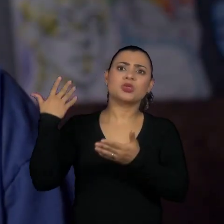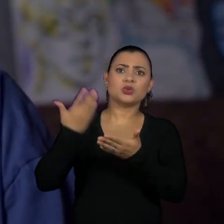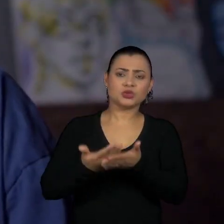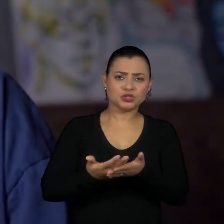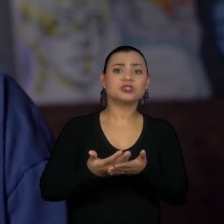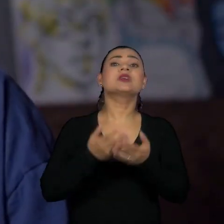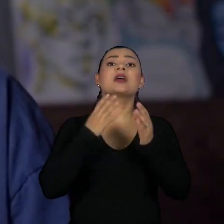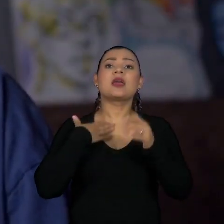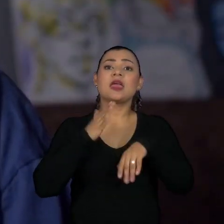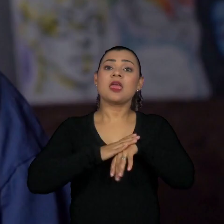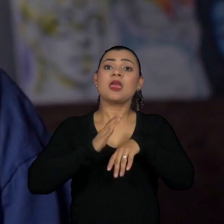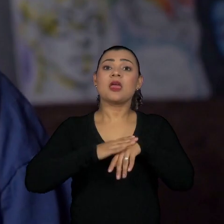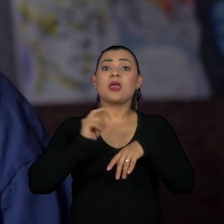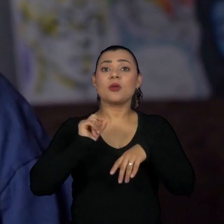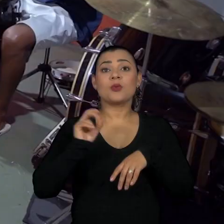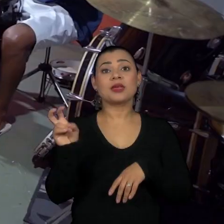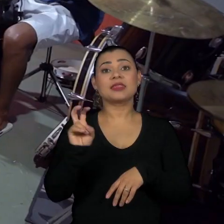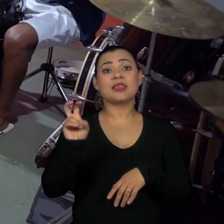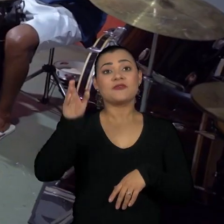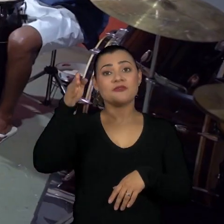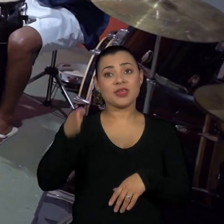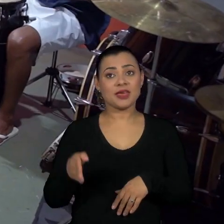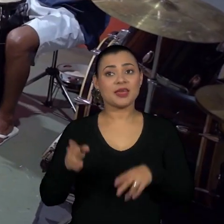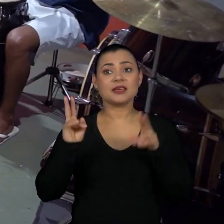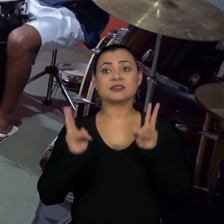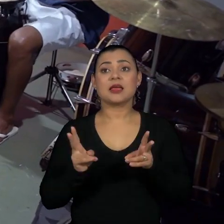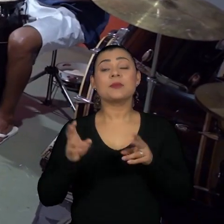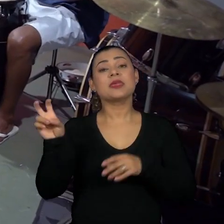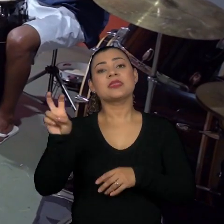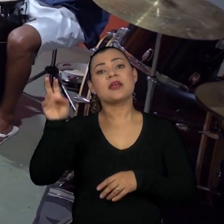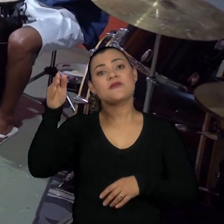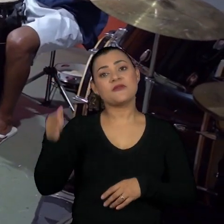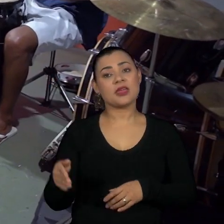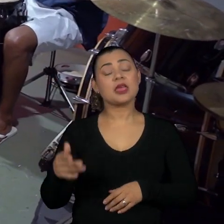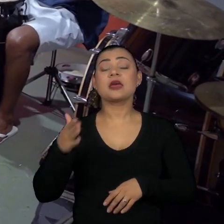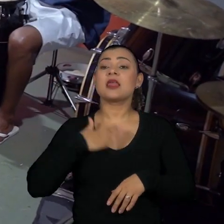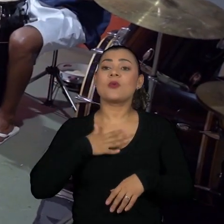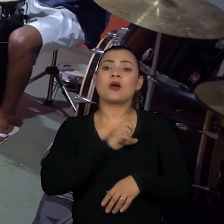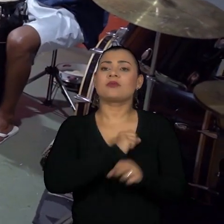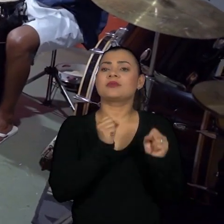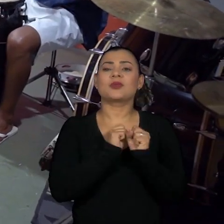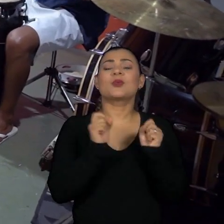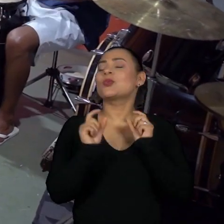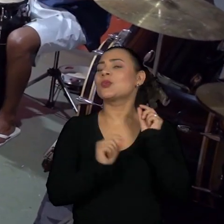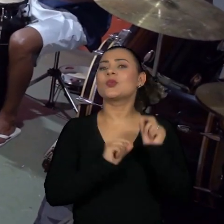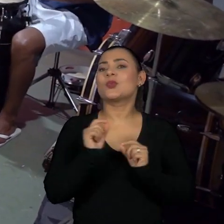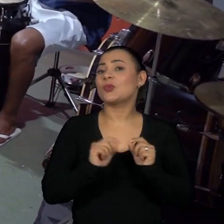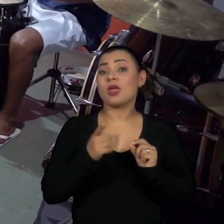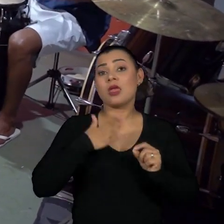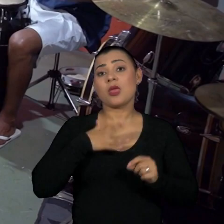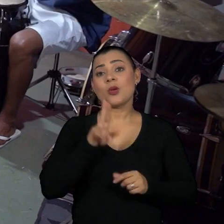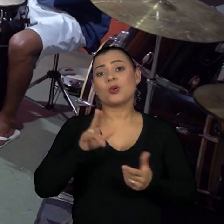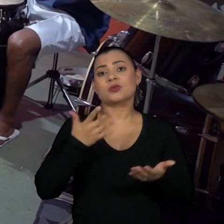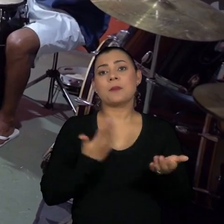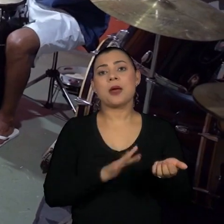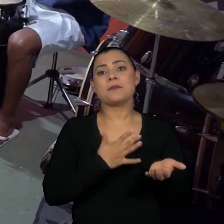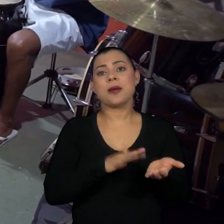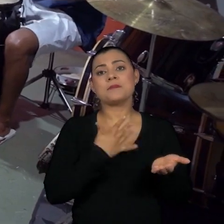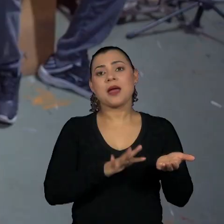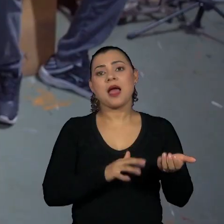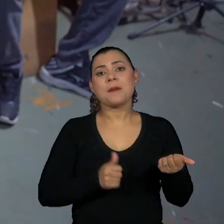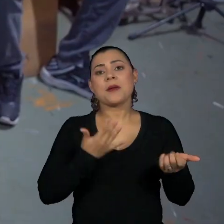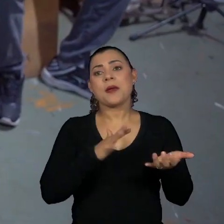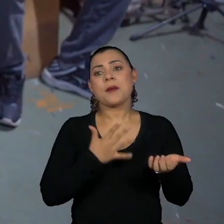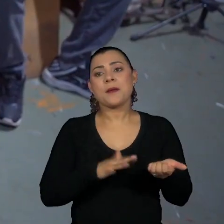eu me dei a minha quinta-feira aí. Todas as quinta-feiras eu leciono uma oficina que eu uso o pandeiro como carro-chefe,